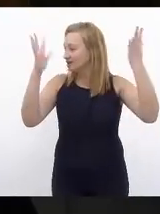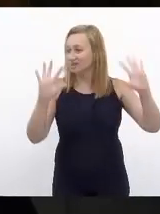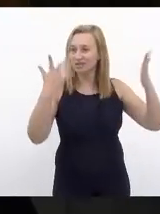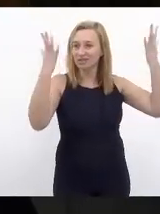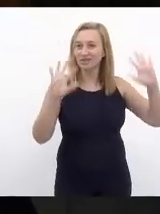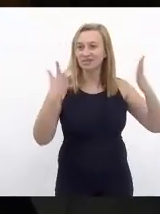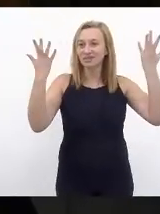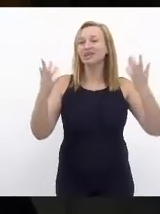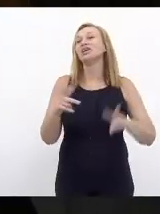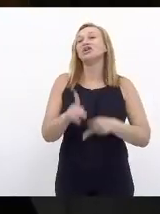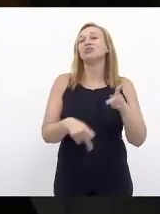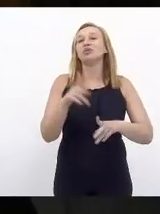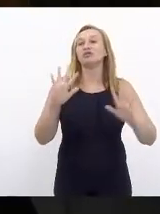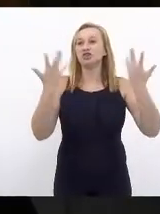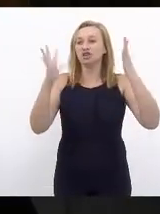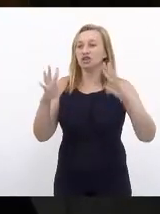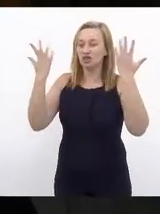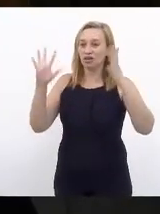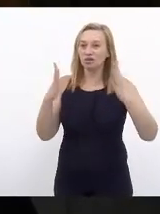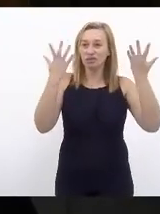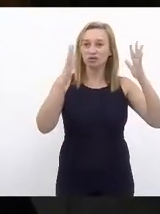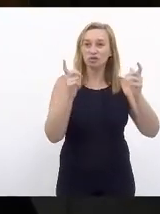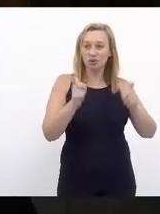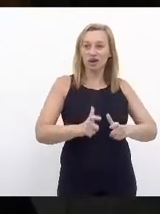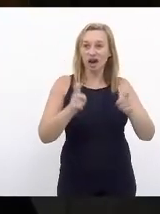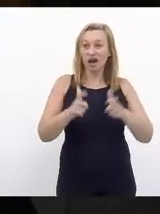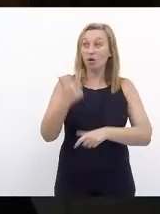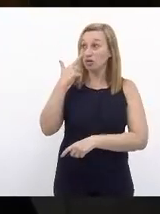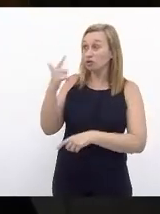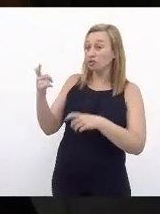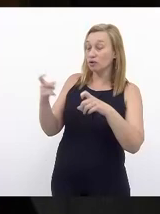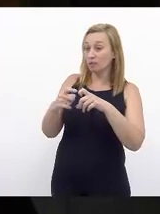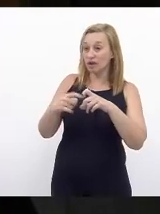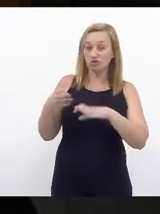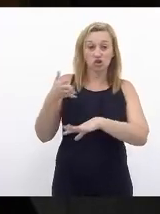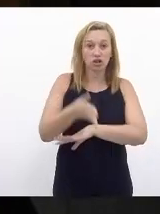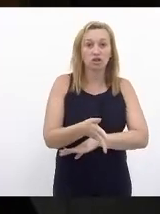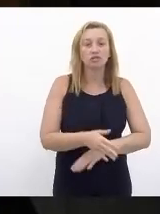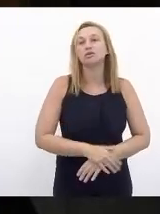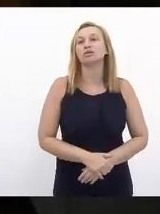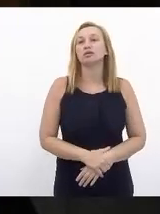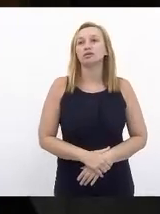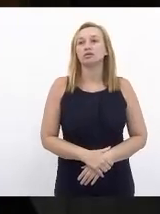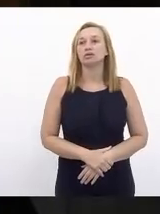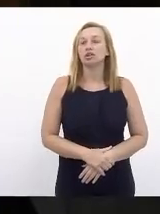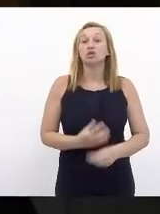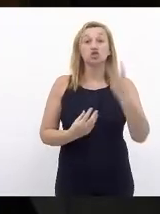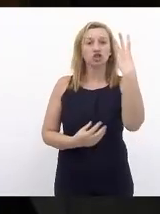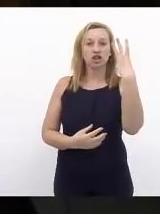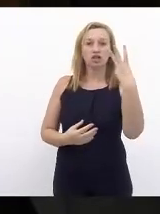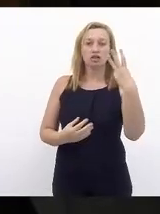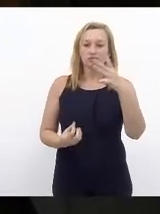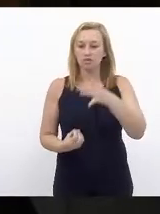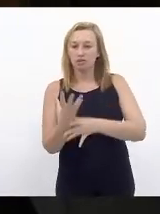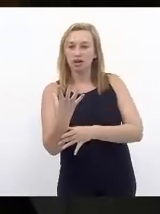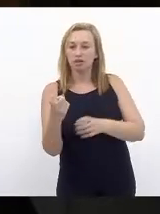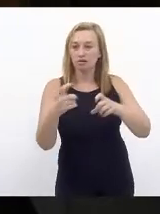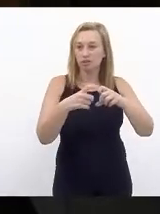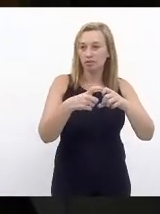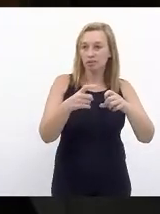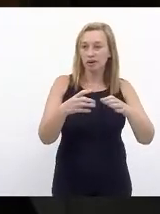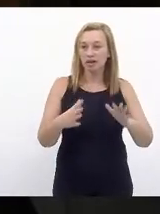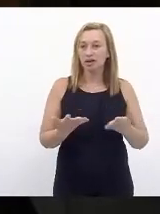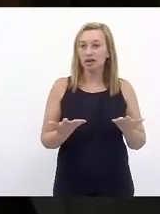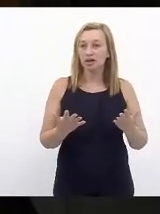A população comemoraram lá, na unidade, quando os 3 médicos apareceram, como se